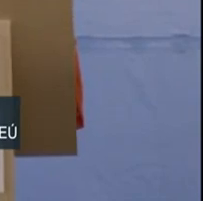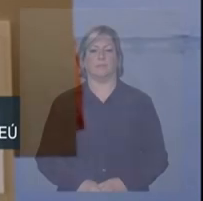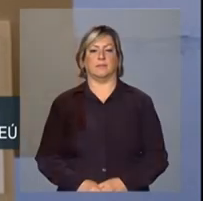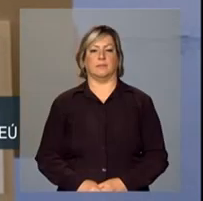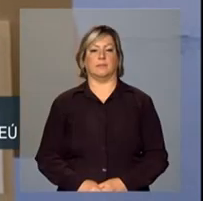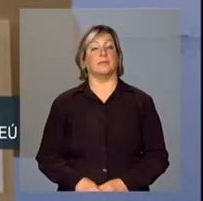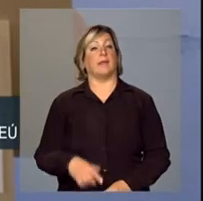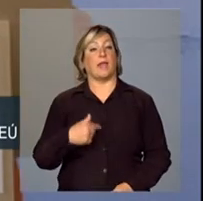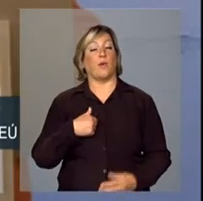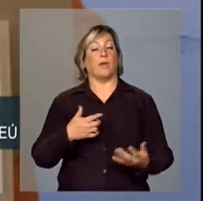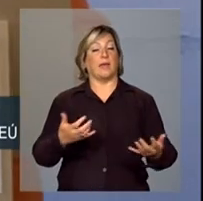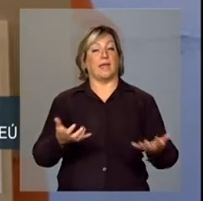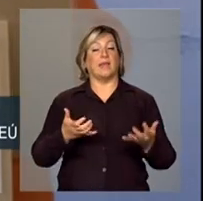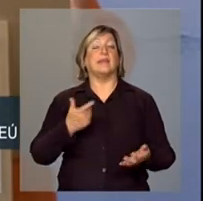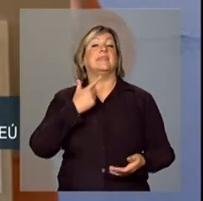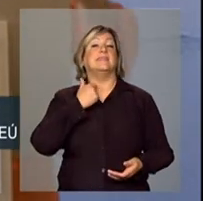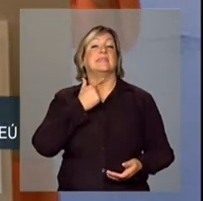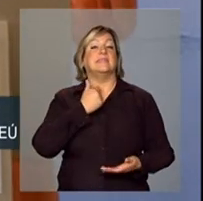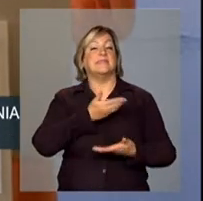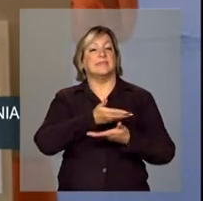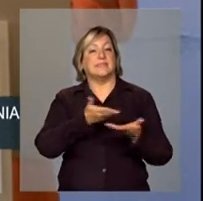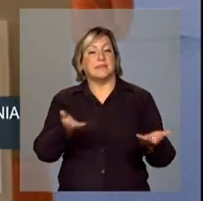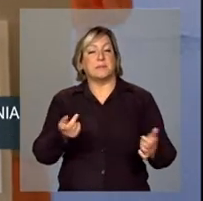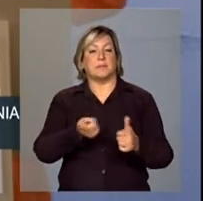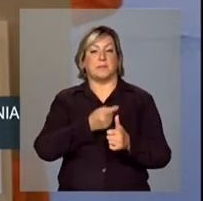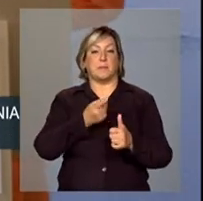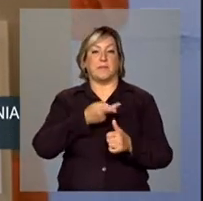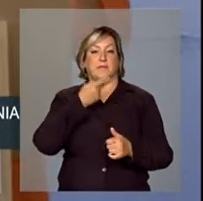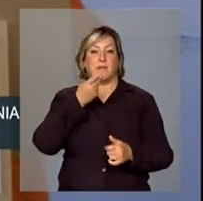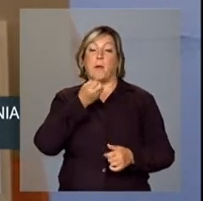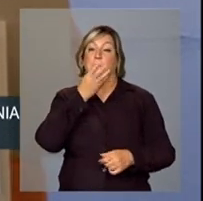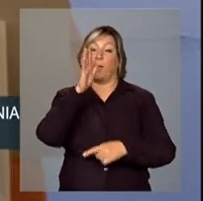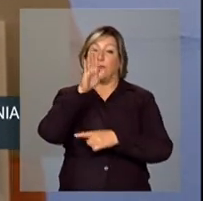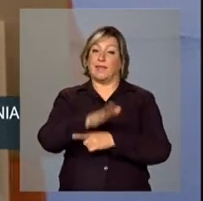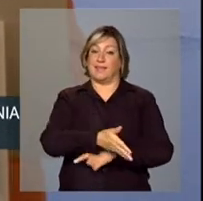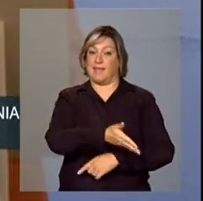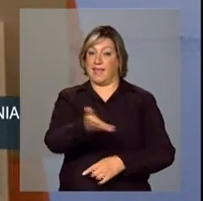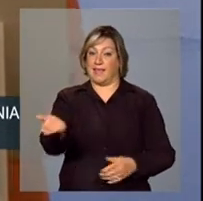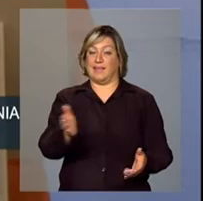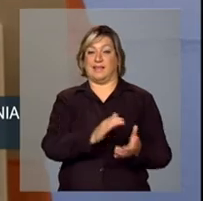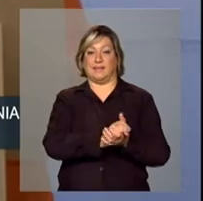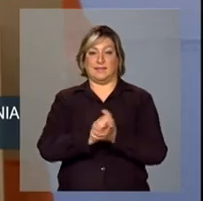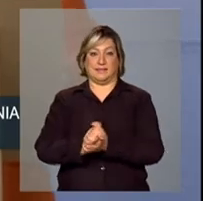Eu queria desejar primeiro boa tarde,